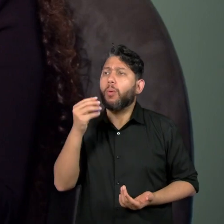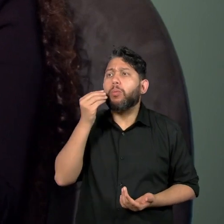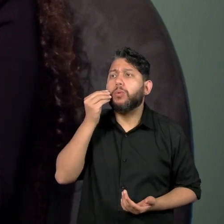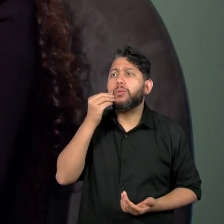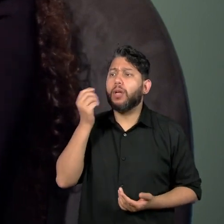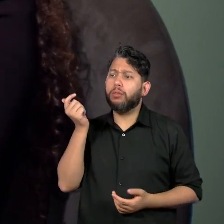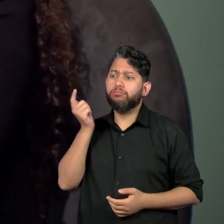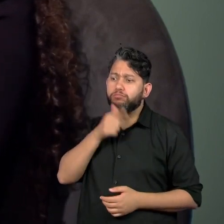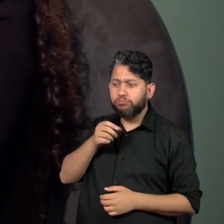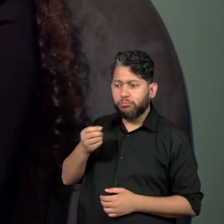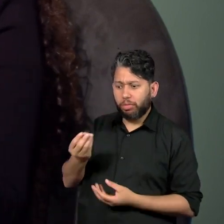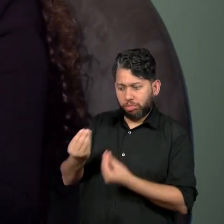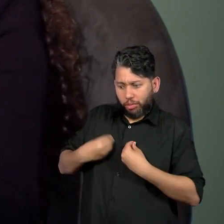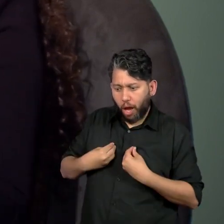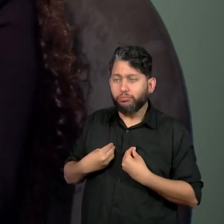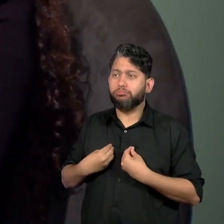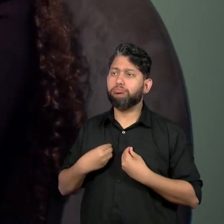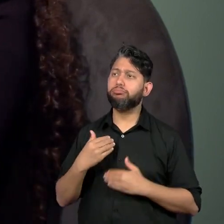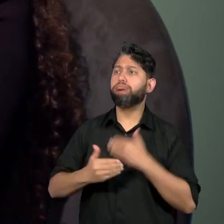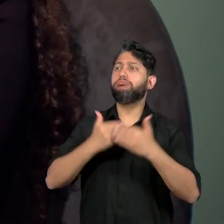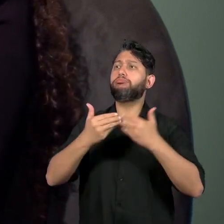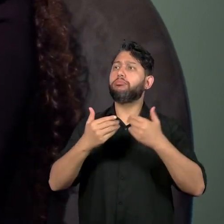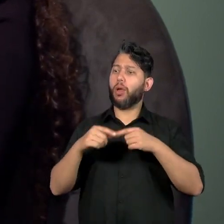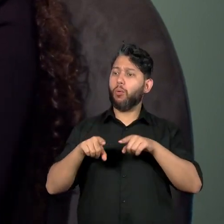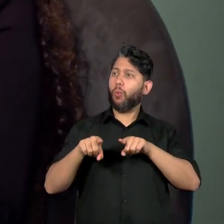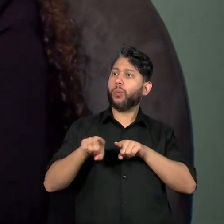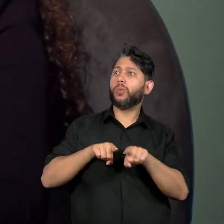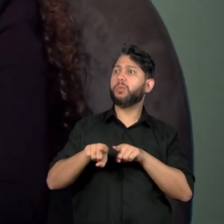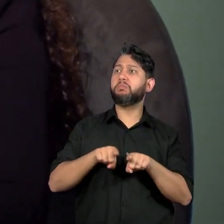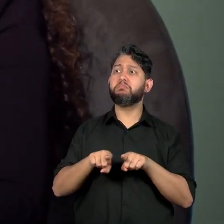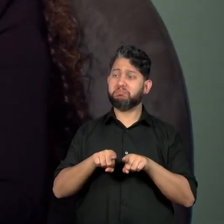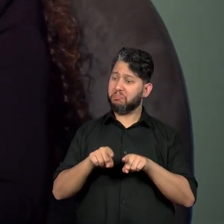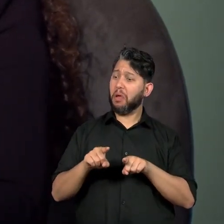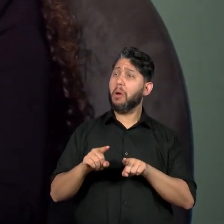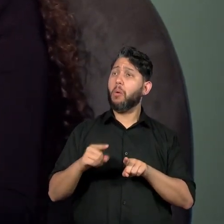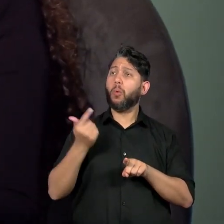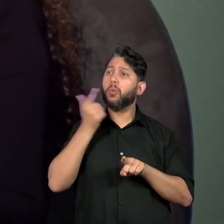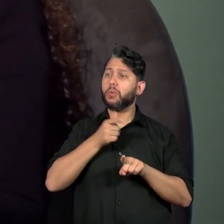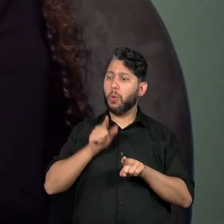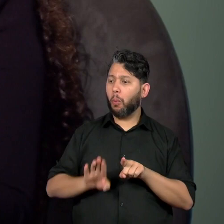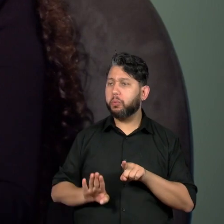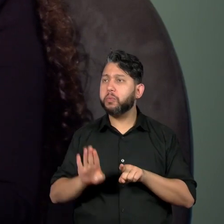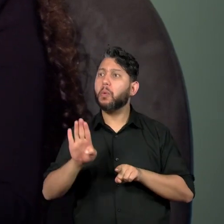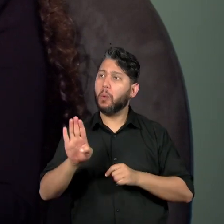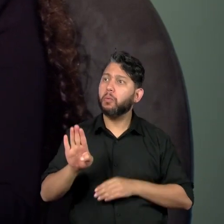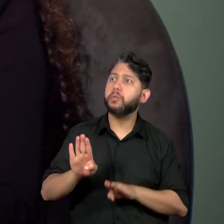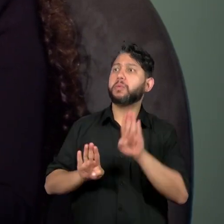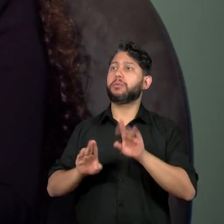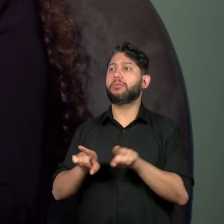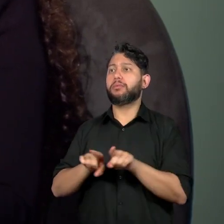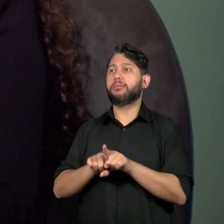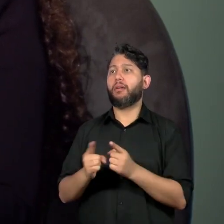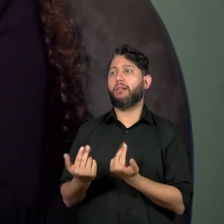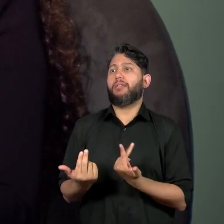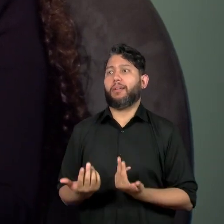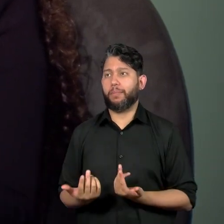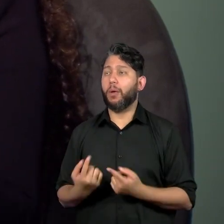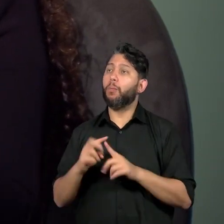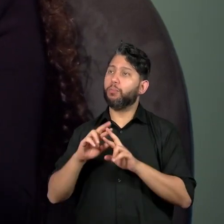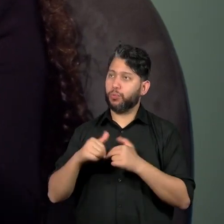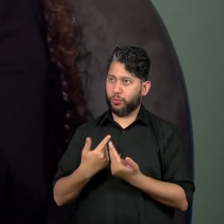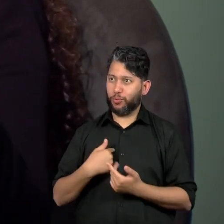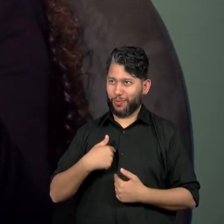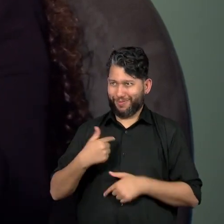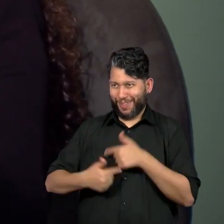oportunidade, a ter também oportunidade equânime de ascensão, de crescimento. Então, sim, né, a gente tem essa oportunidade na plataforma.